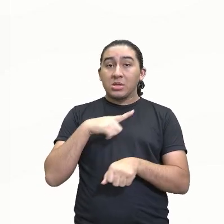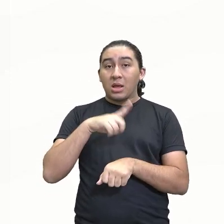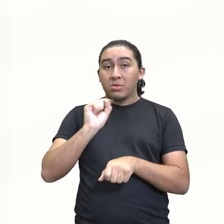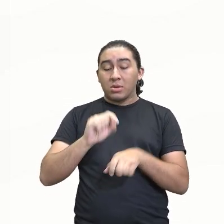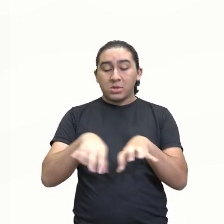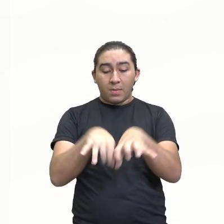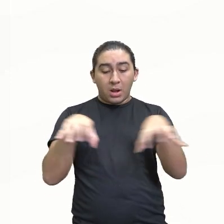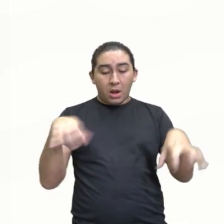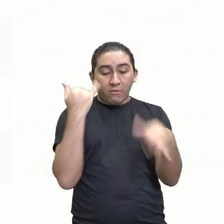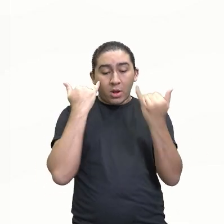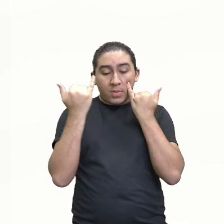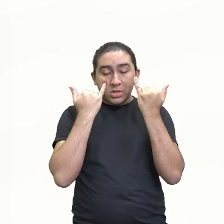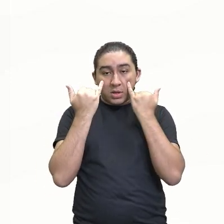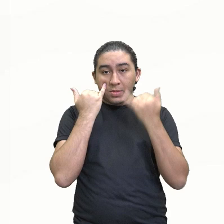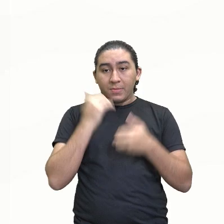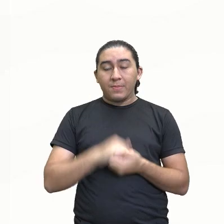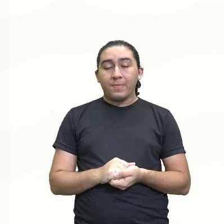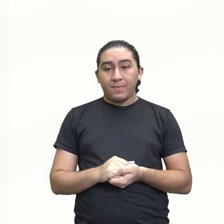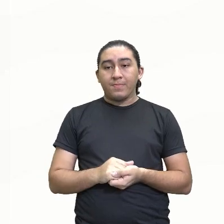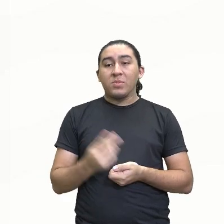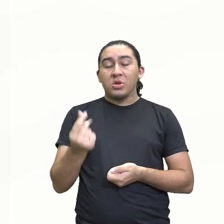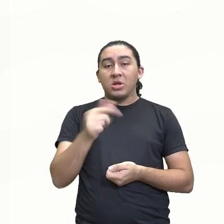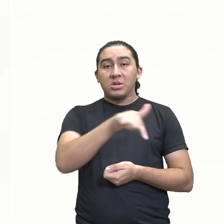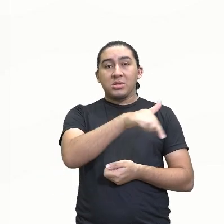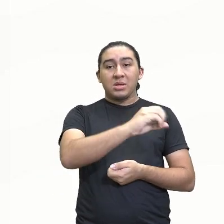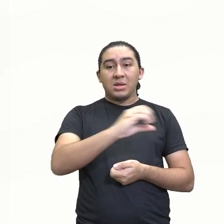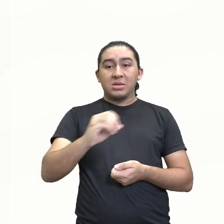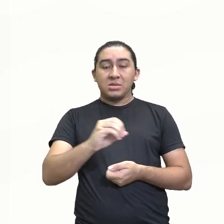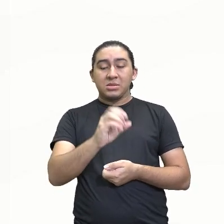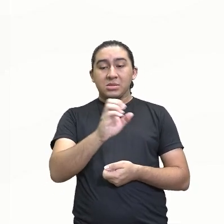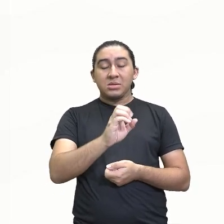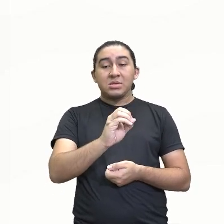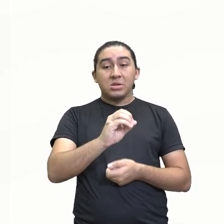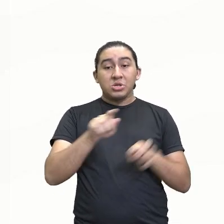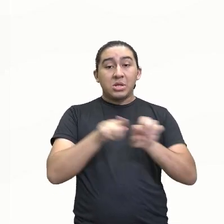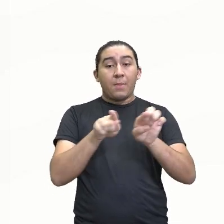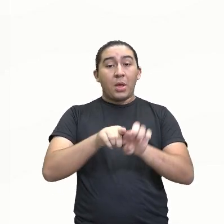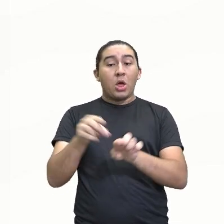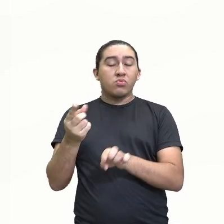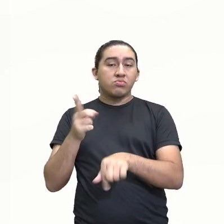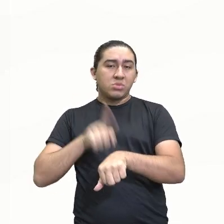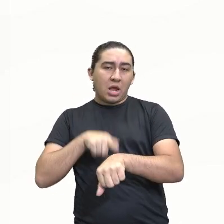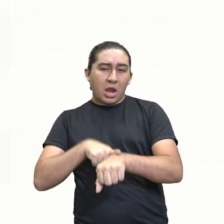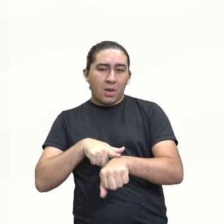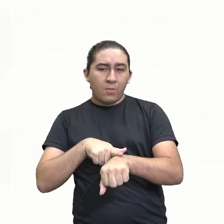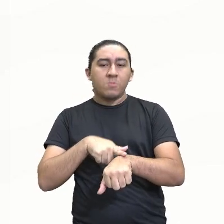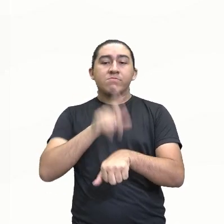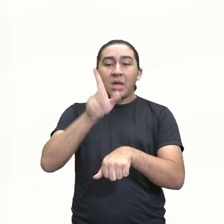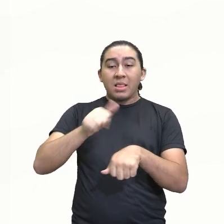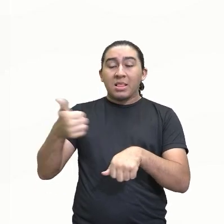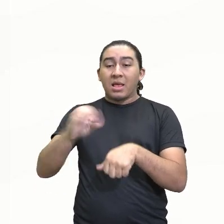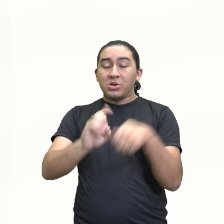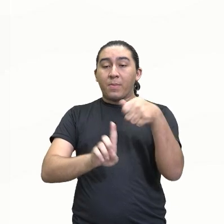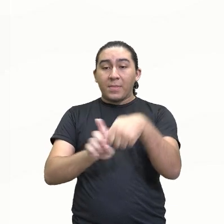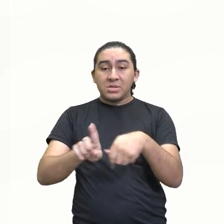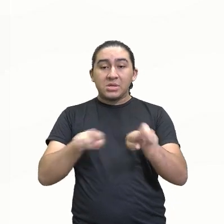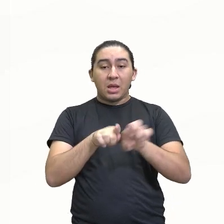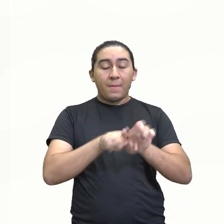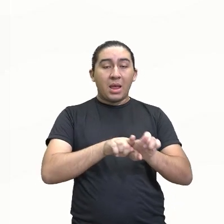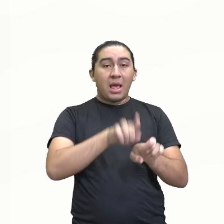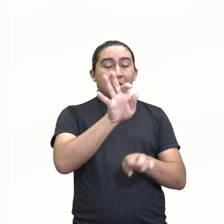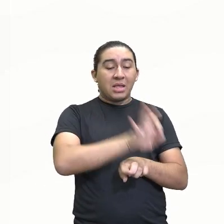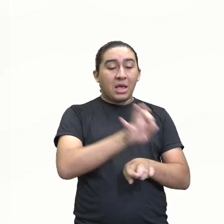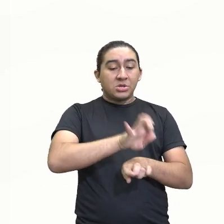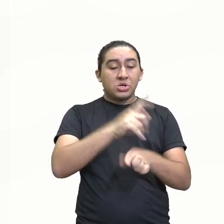separar aqui os dados, o capital é 700, o tempo 10 meses e a taxa, você vai pegar essa taxa e dividir